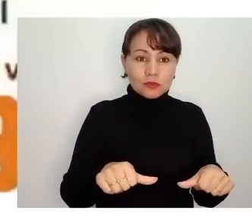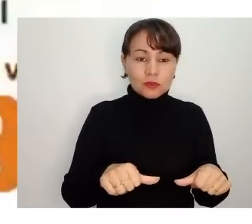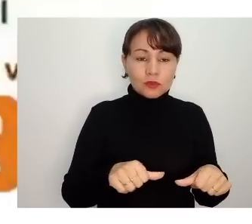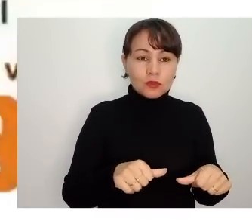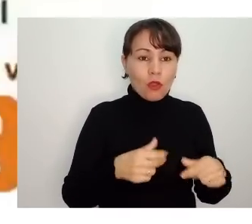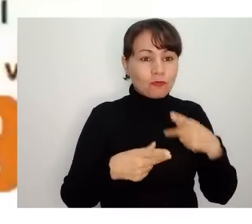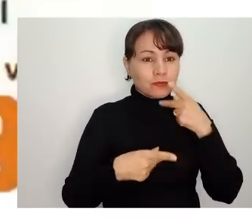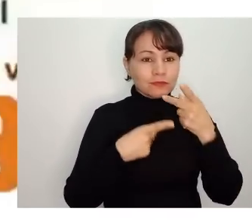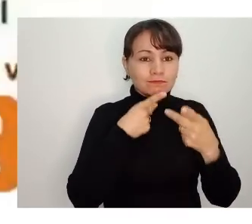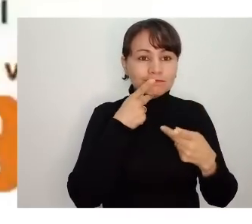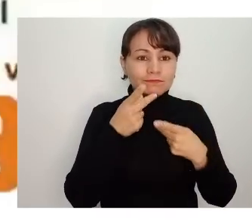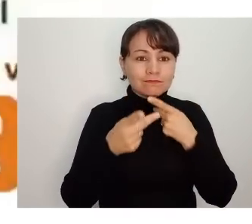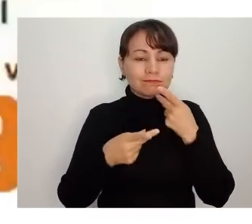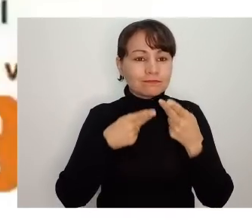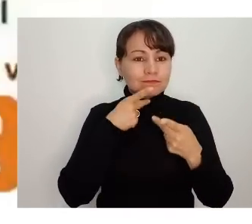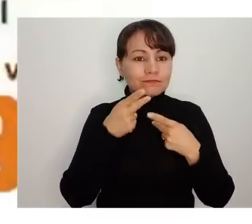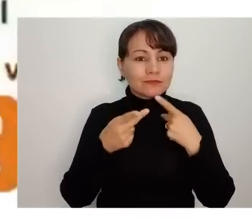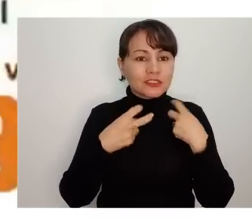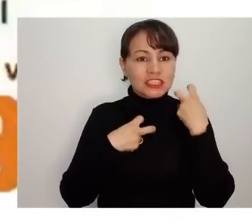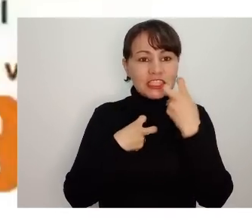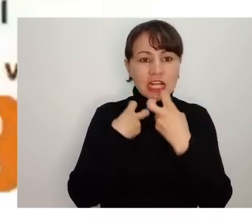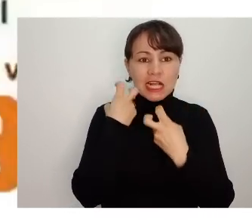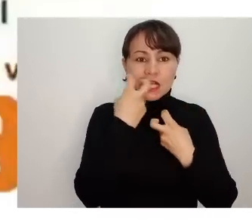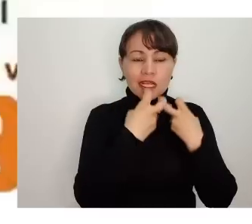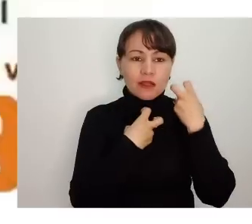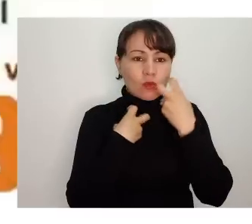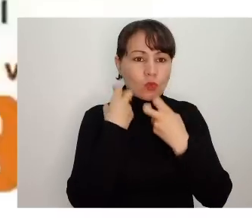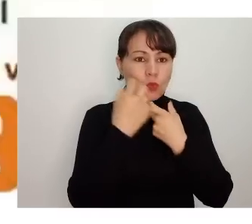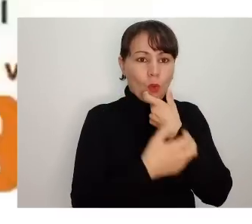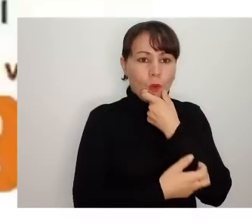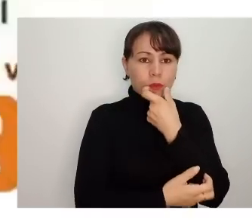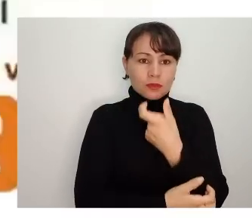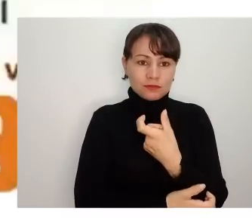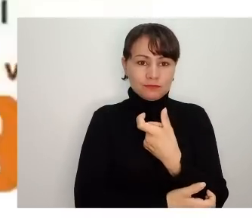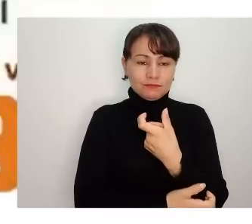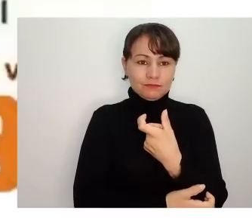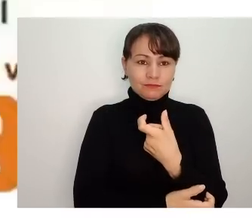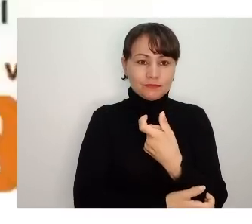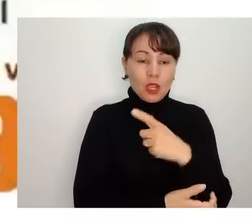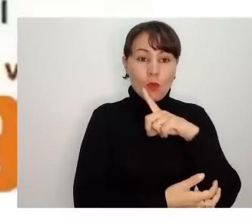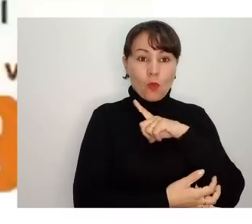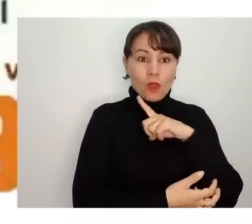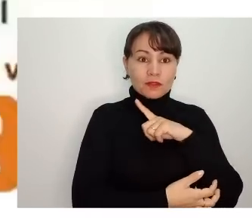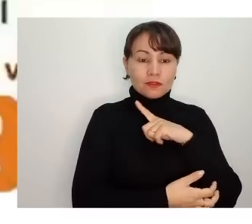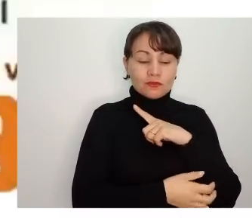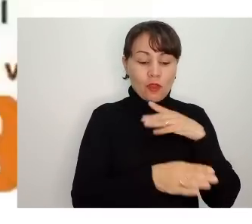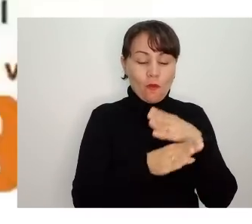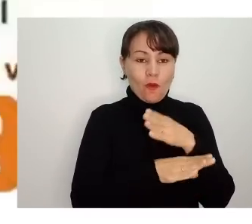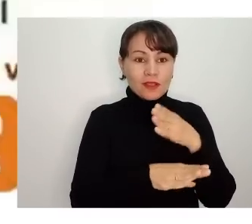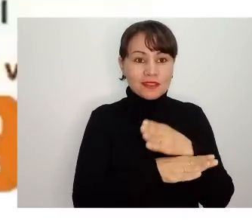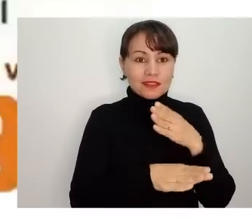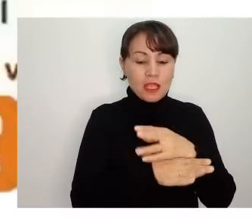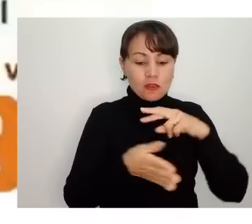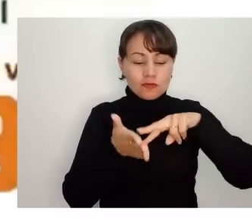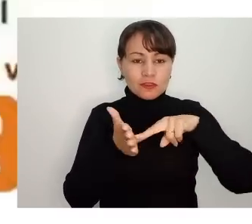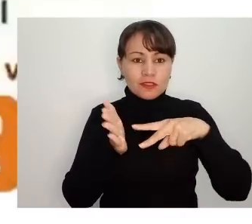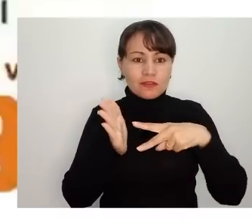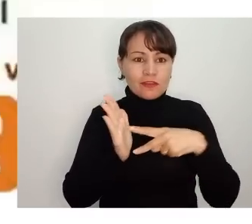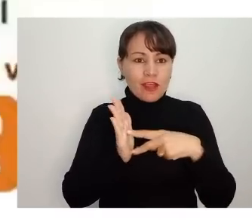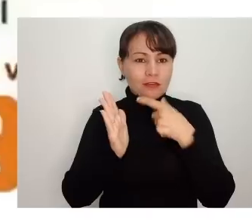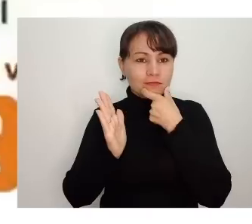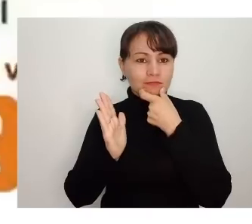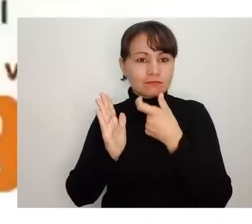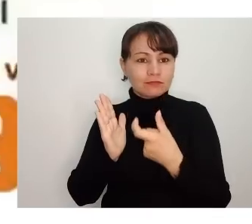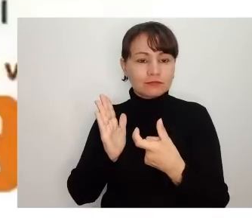estou pronunciando e articulando palavras. Quando eu tenho acesso aos